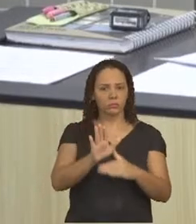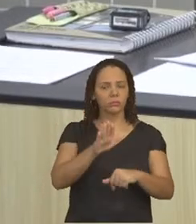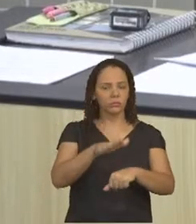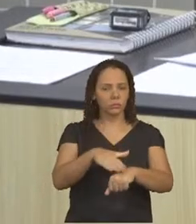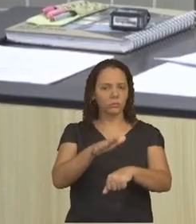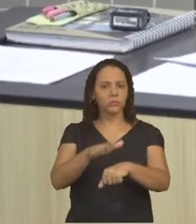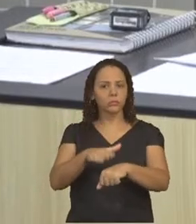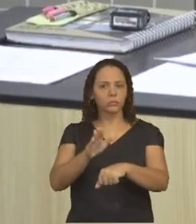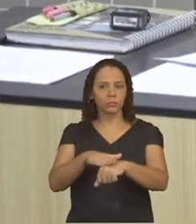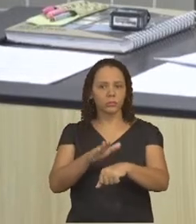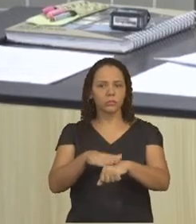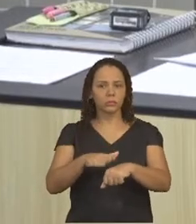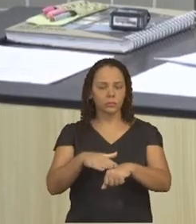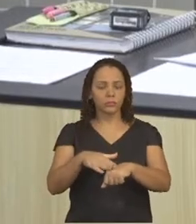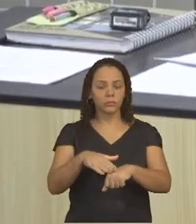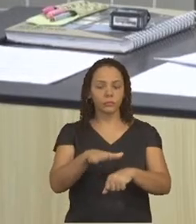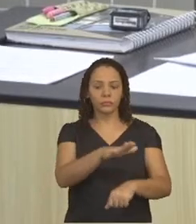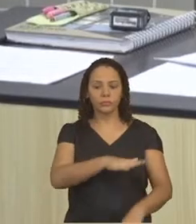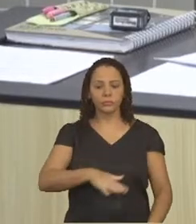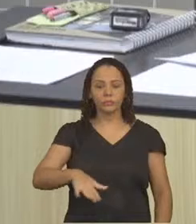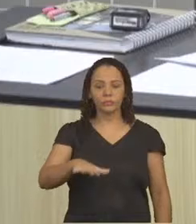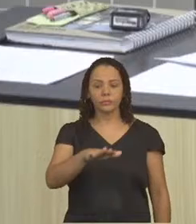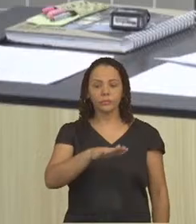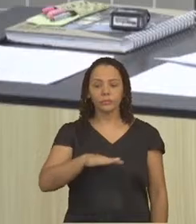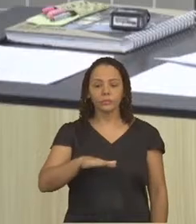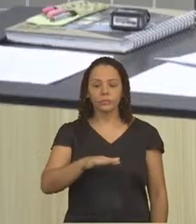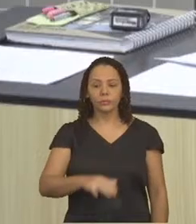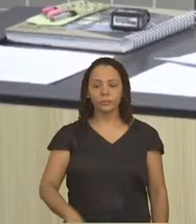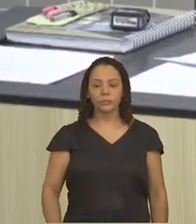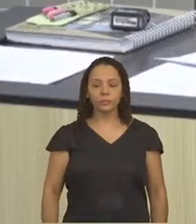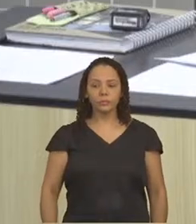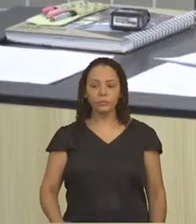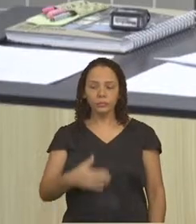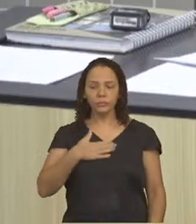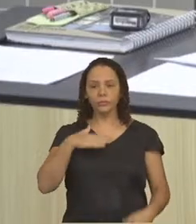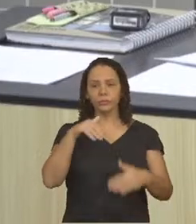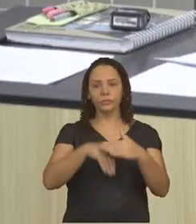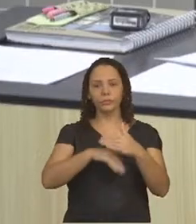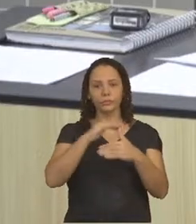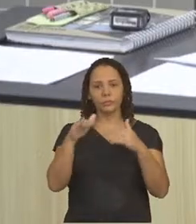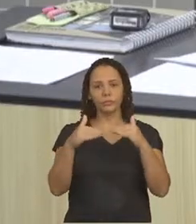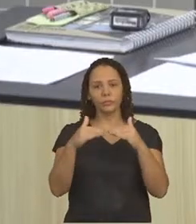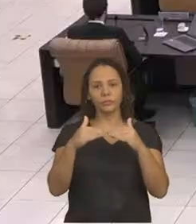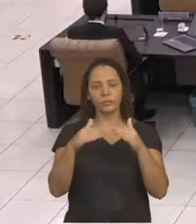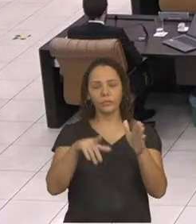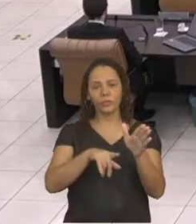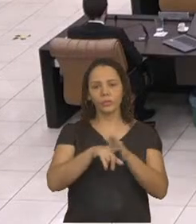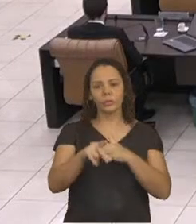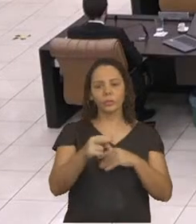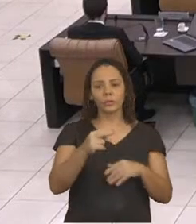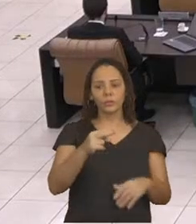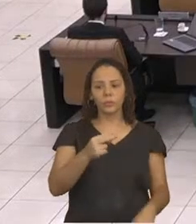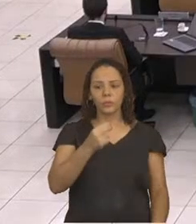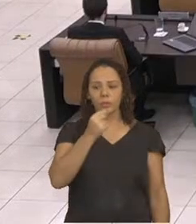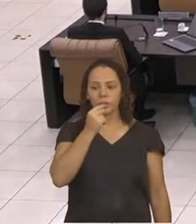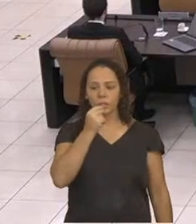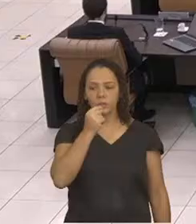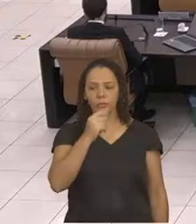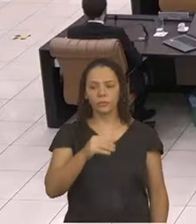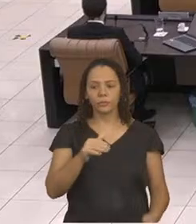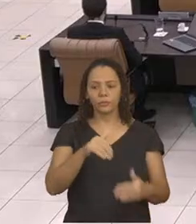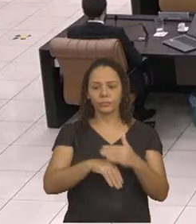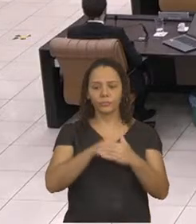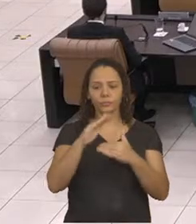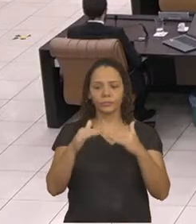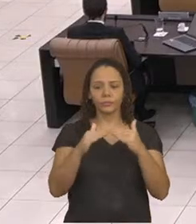para as organizações que vocês cuidam. Meu voto é favorável. Como vota Neto Alves?